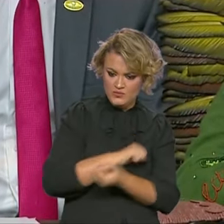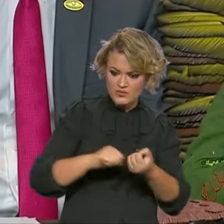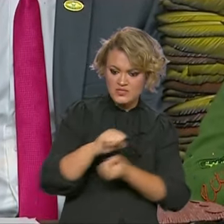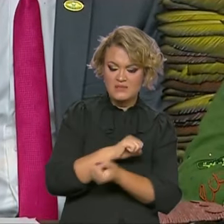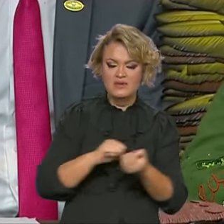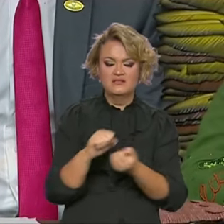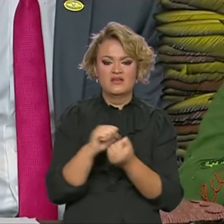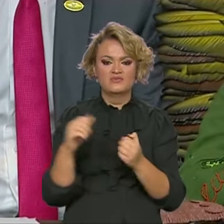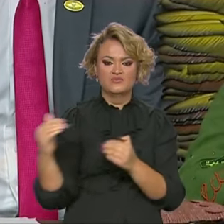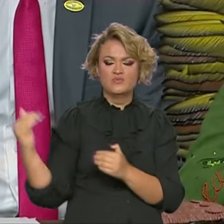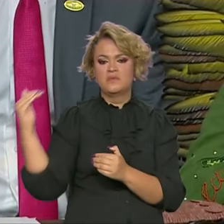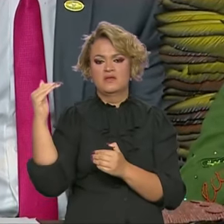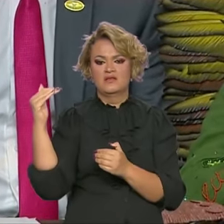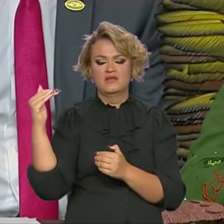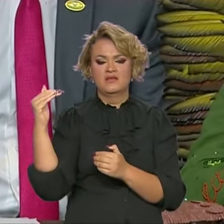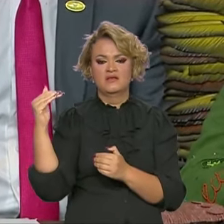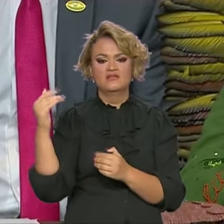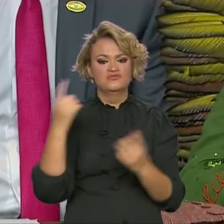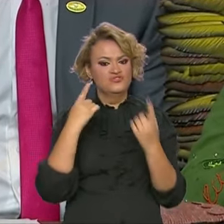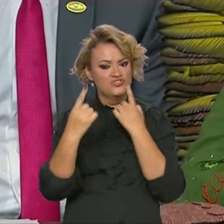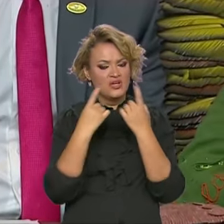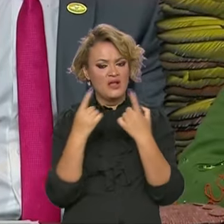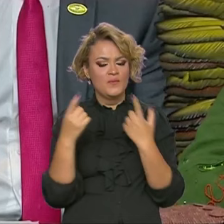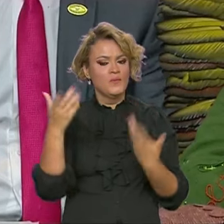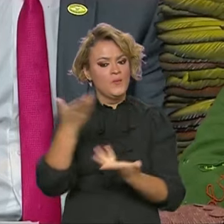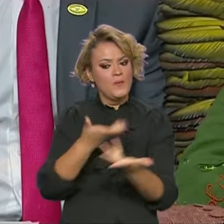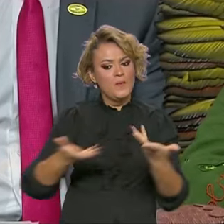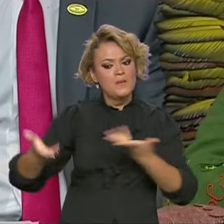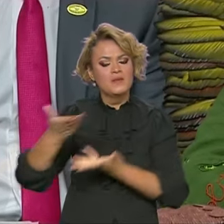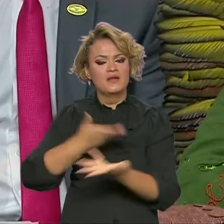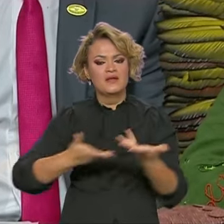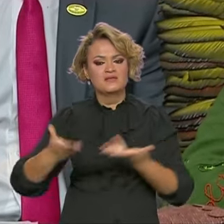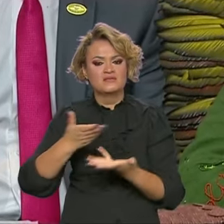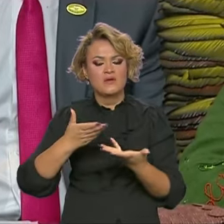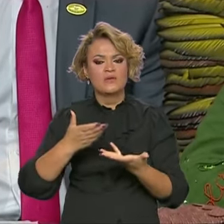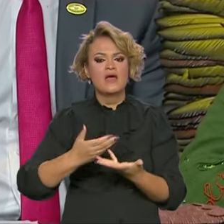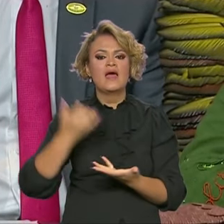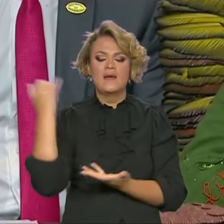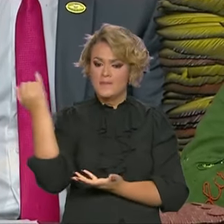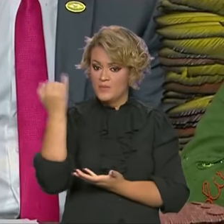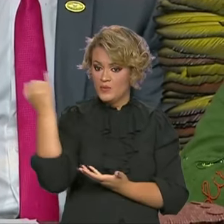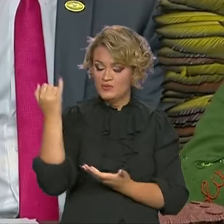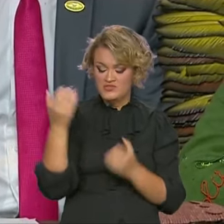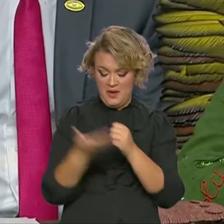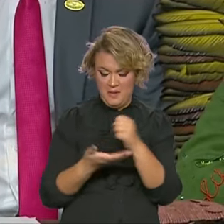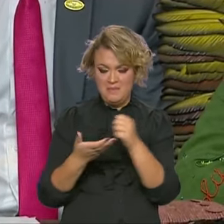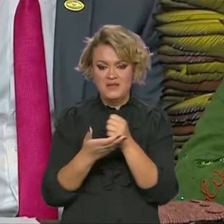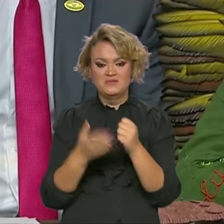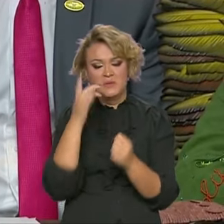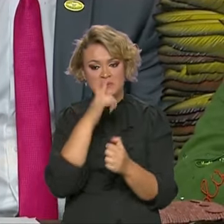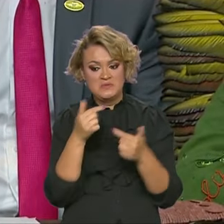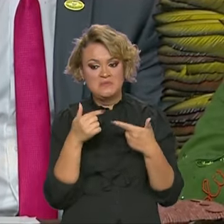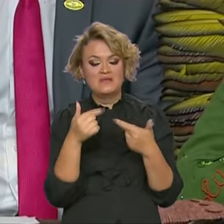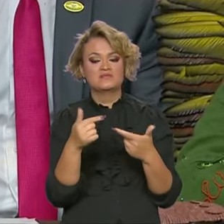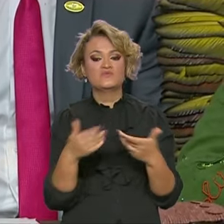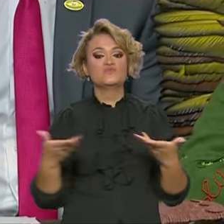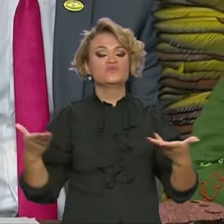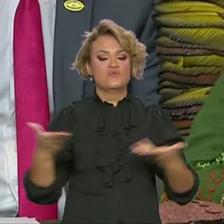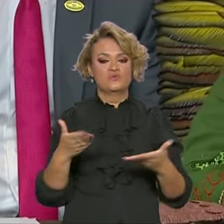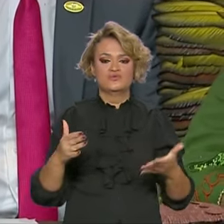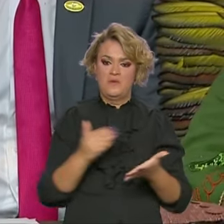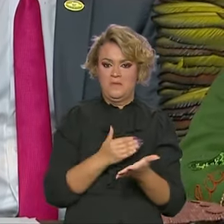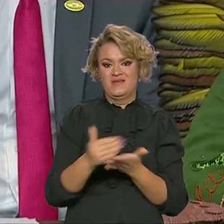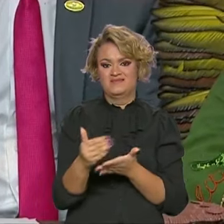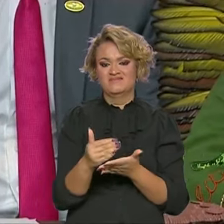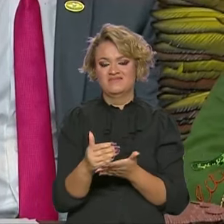Sustentabilidade e soberania, diálogo e cooperação são os pontos cardeais de uma empreitada que hoje se